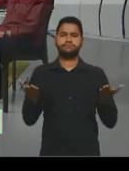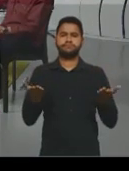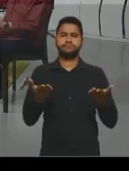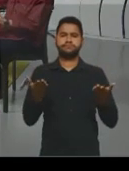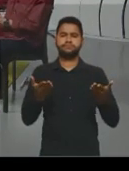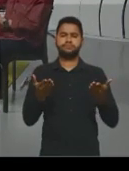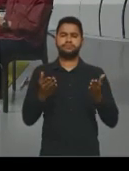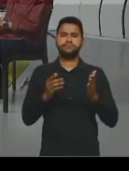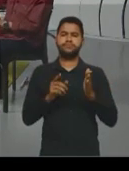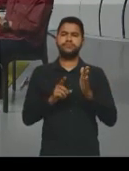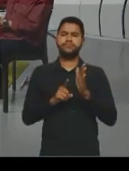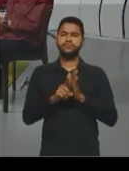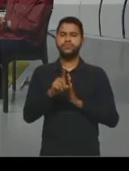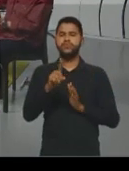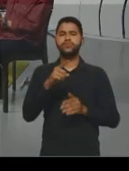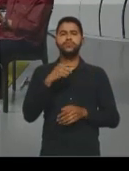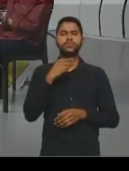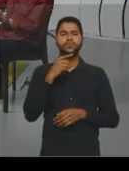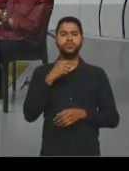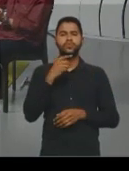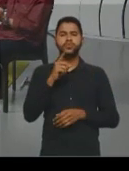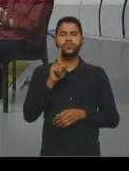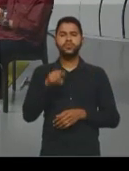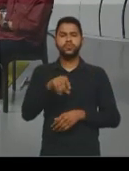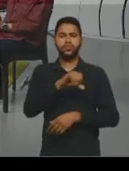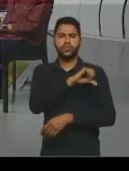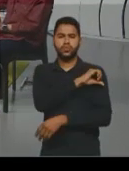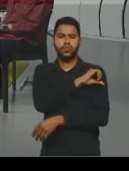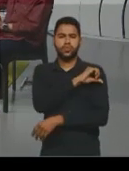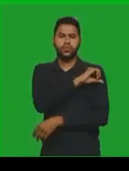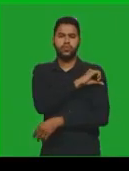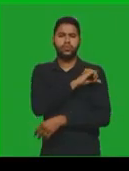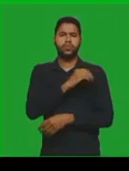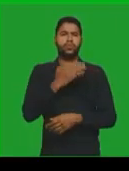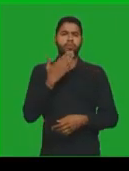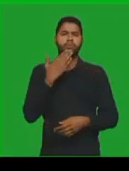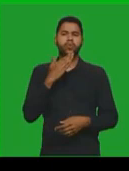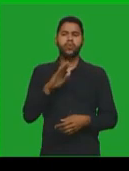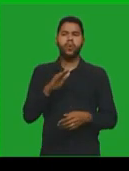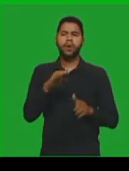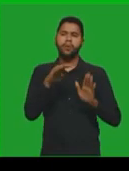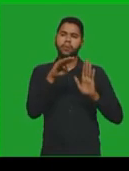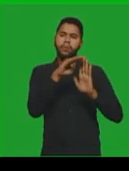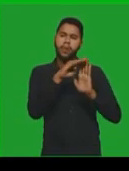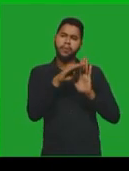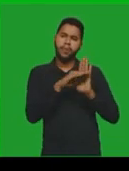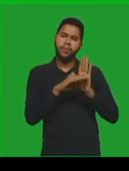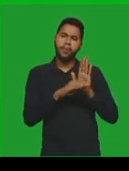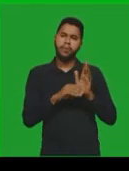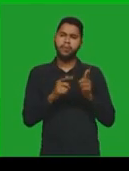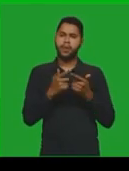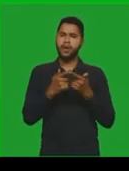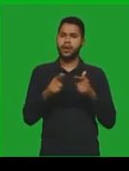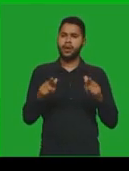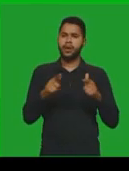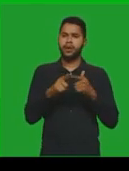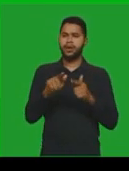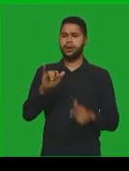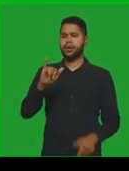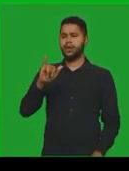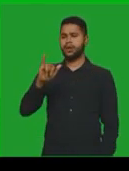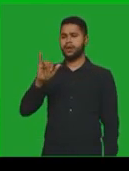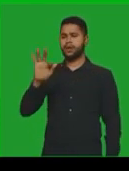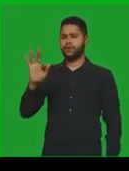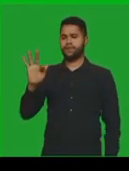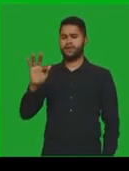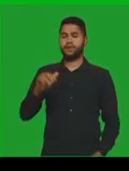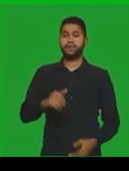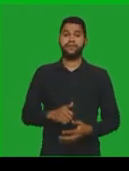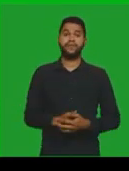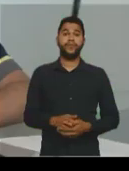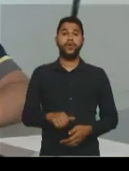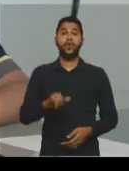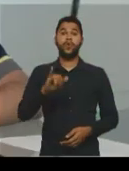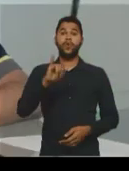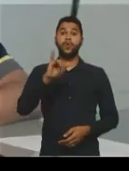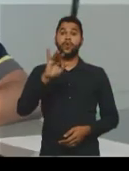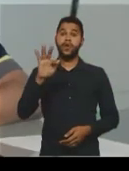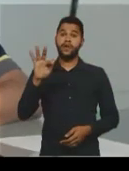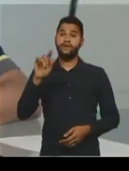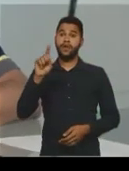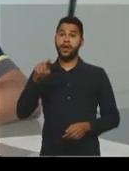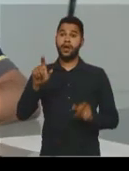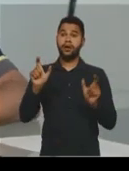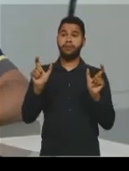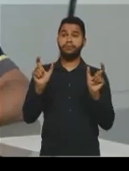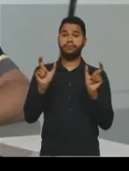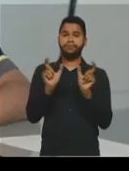Nossa próxima dúvida é uma dúvida de 9º ano. Qual a classificação gramatical do if? O if é uma conjunção, né?